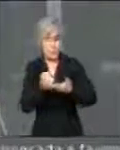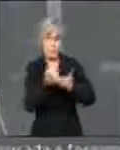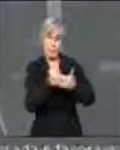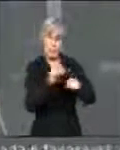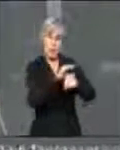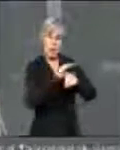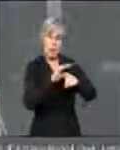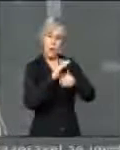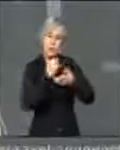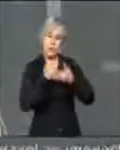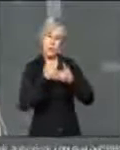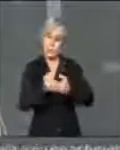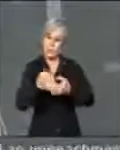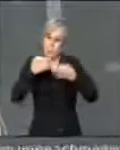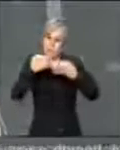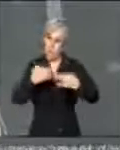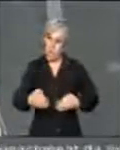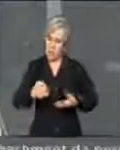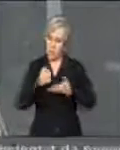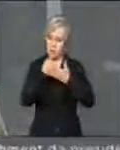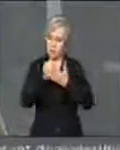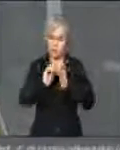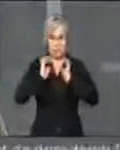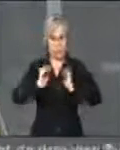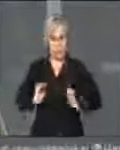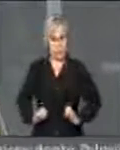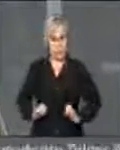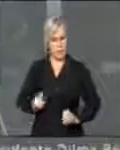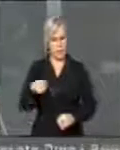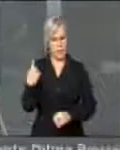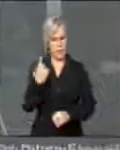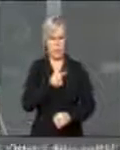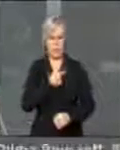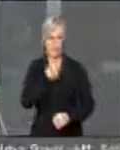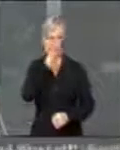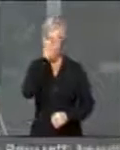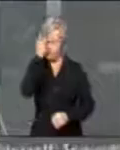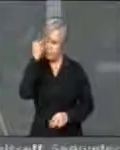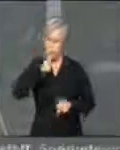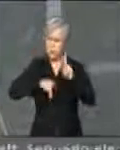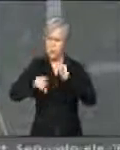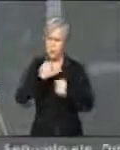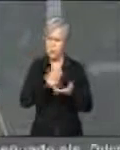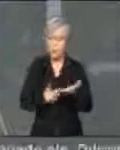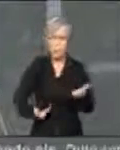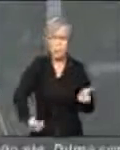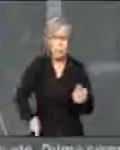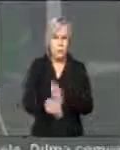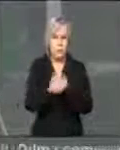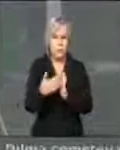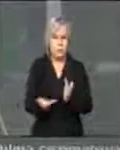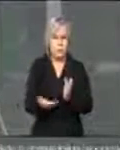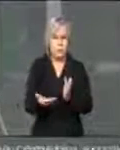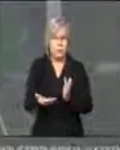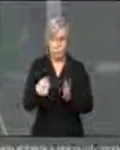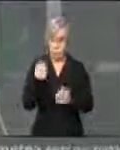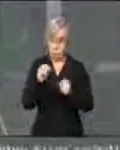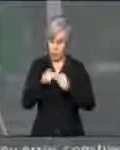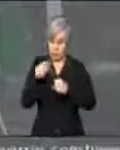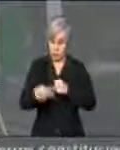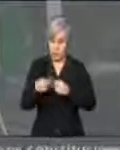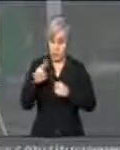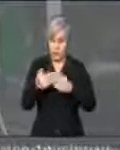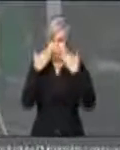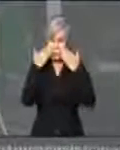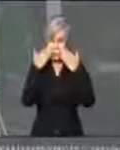da moralidade, da ética que é exigida de nós, homens e mulheres públicos. Porque o que a gente faz aqui reflete na rua.